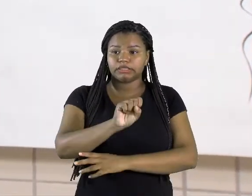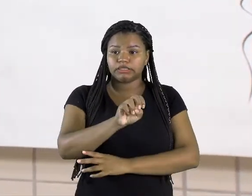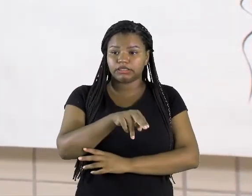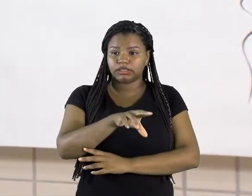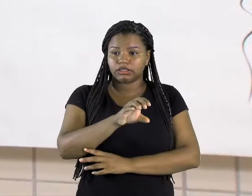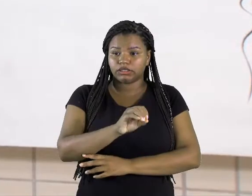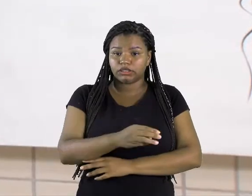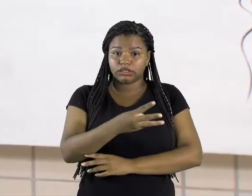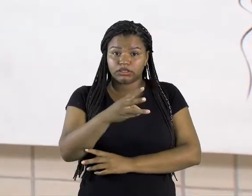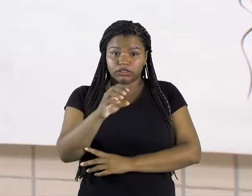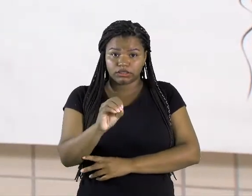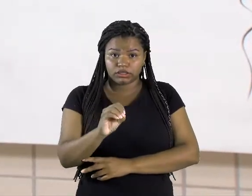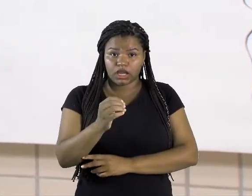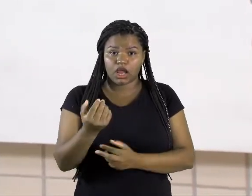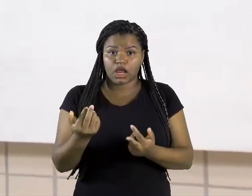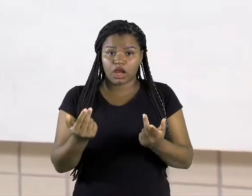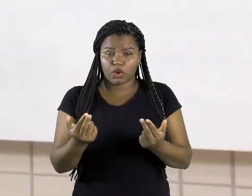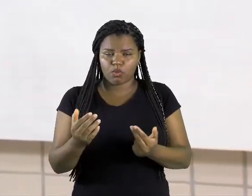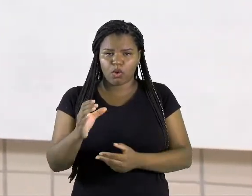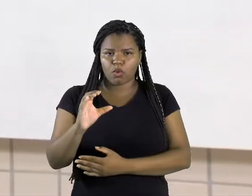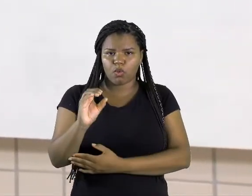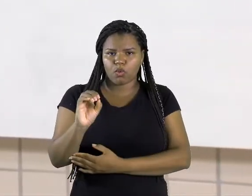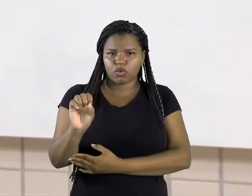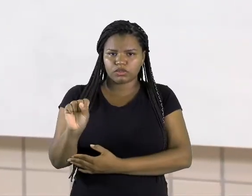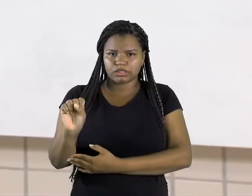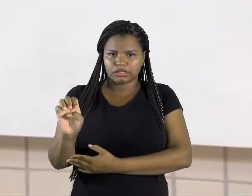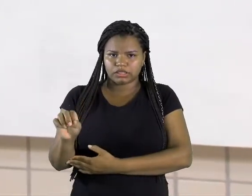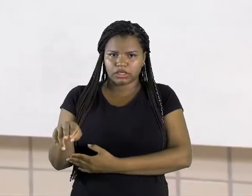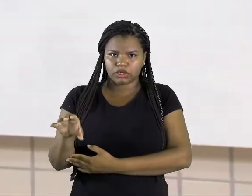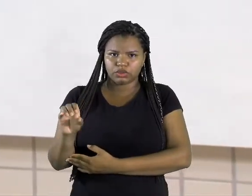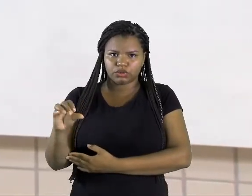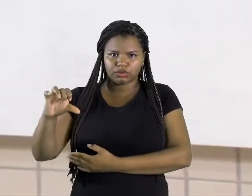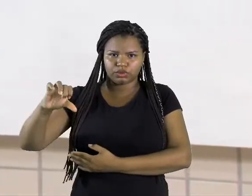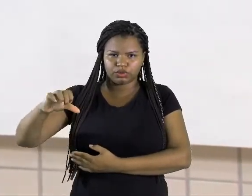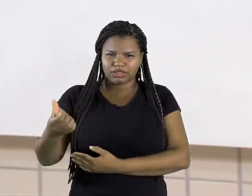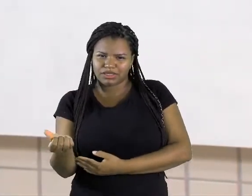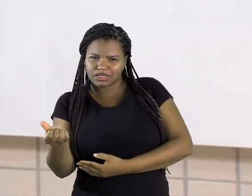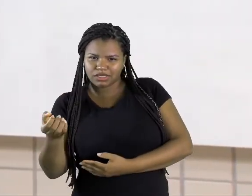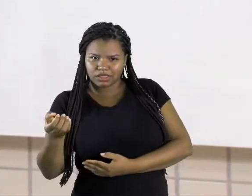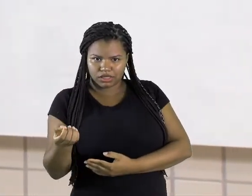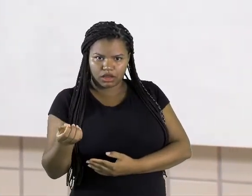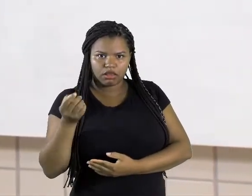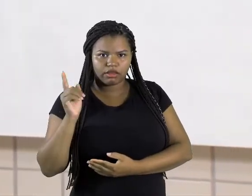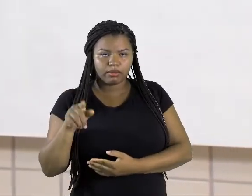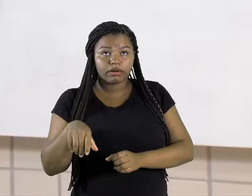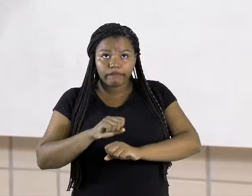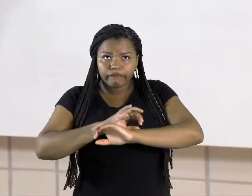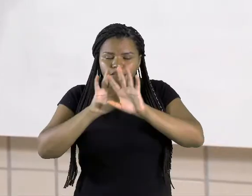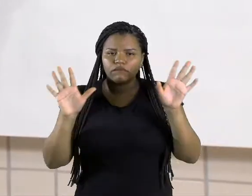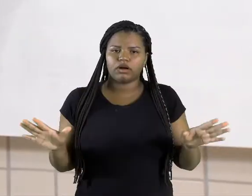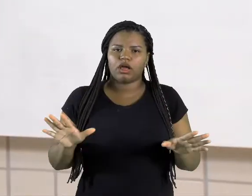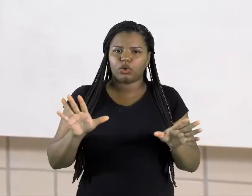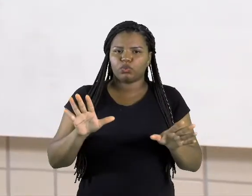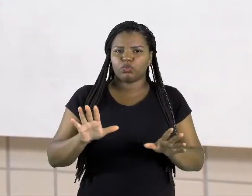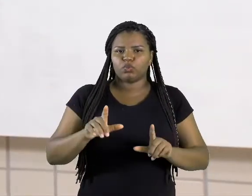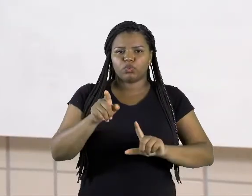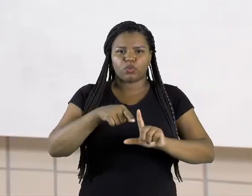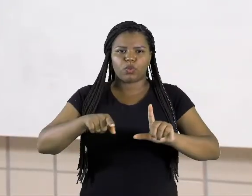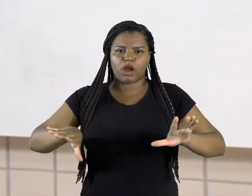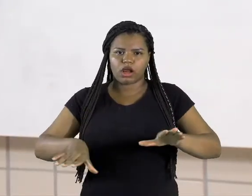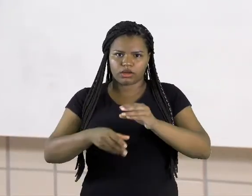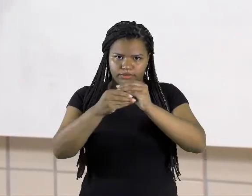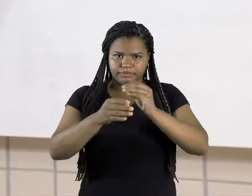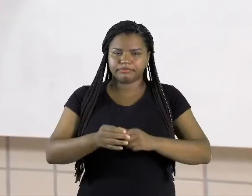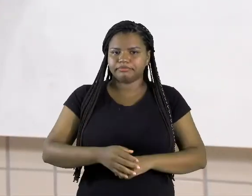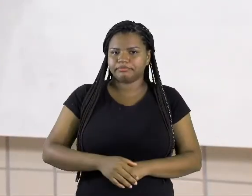é igual ao cosseno de 60, só para deixar mais claro o que seria esse ângulo complementar. Toda vez que esses dois valores